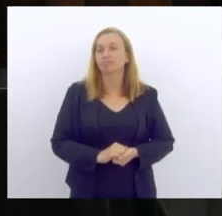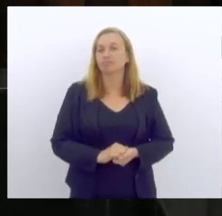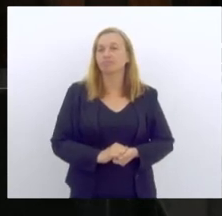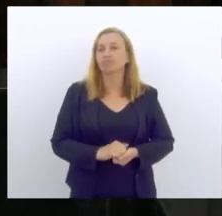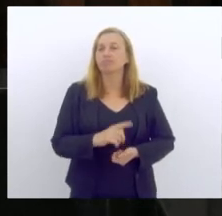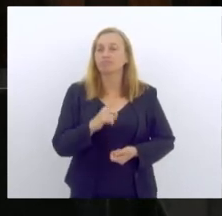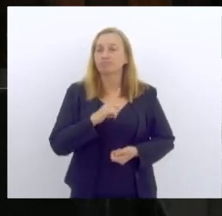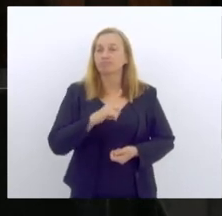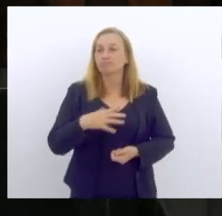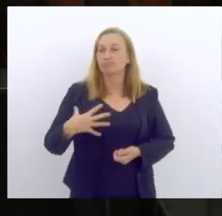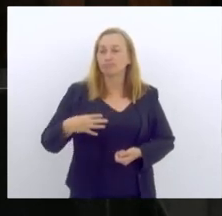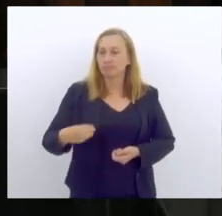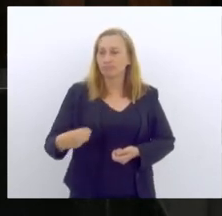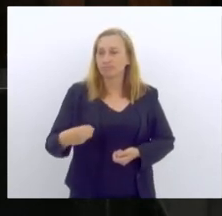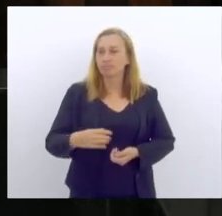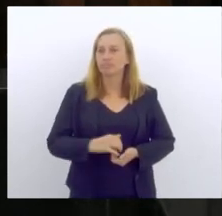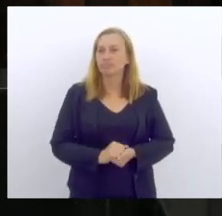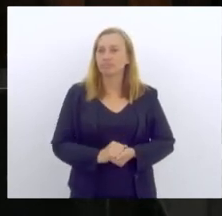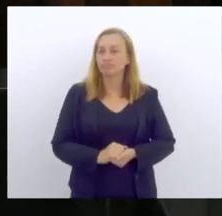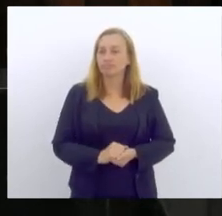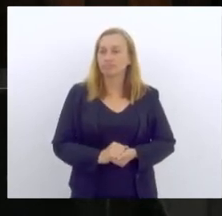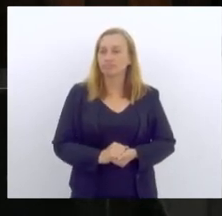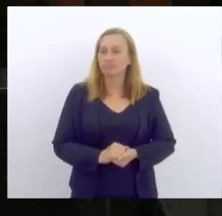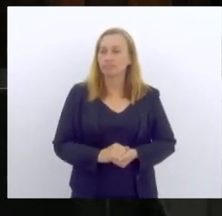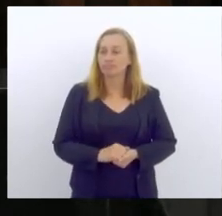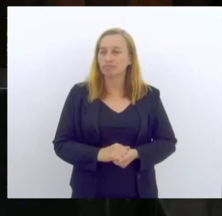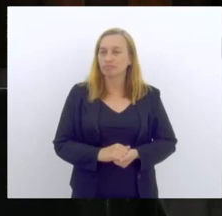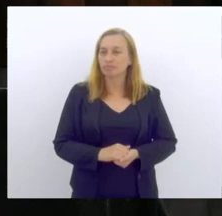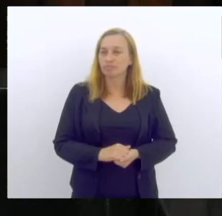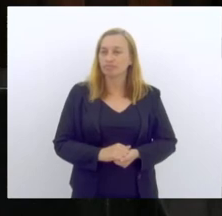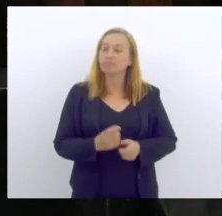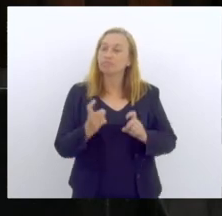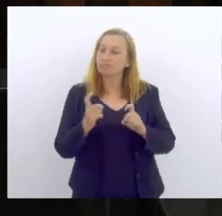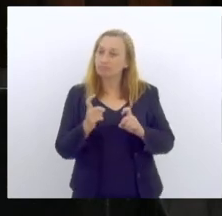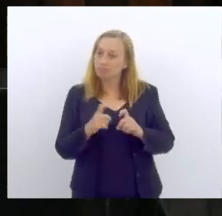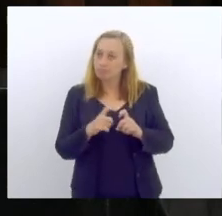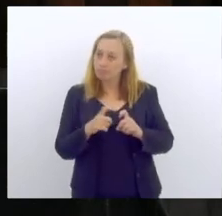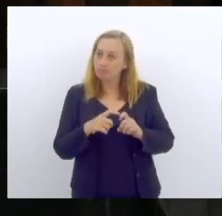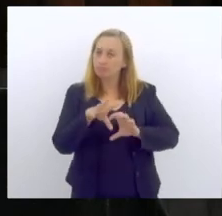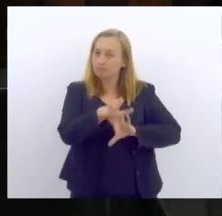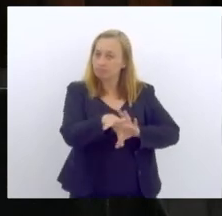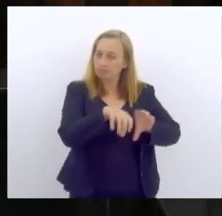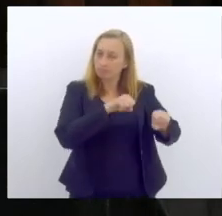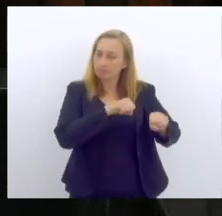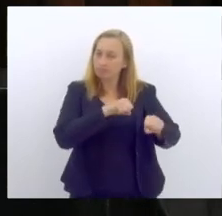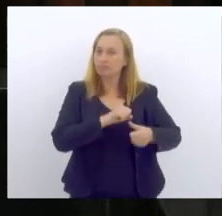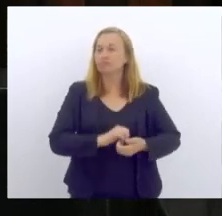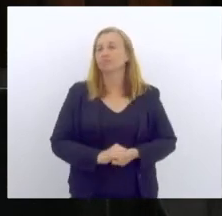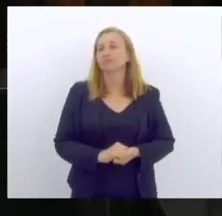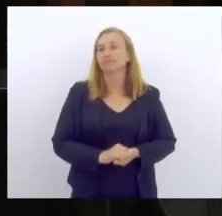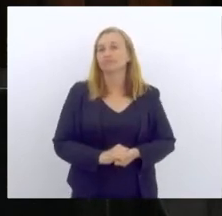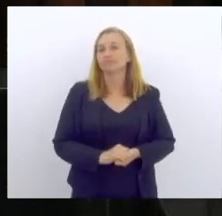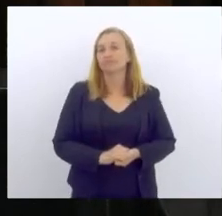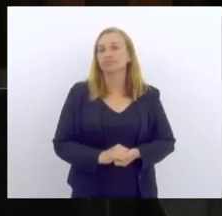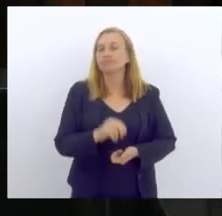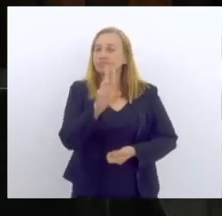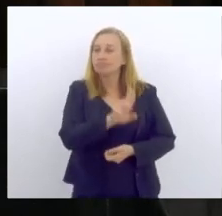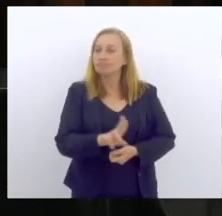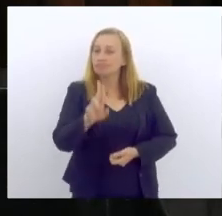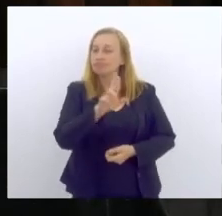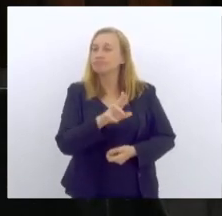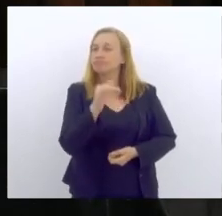seus filhos foi médico formado na na universidade